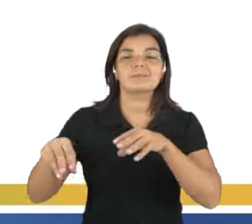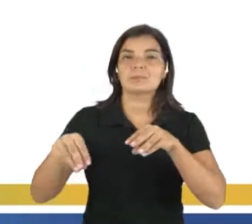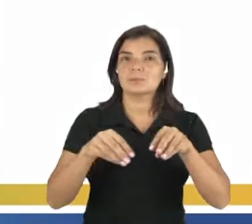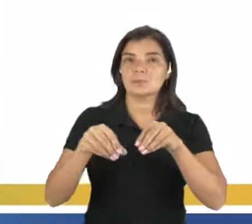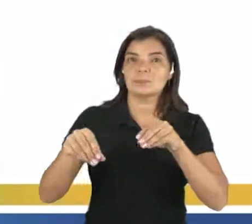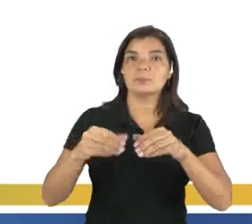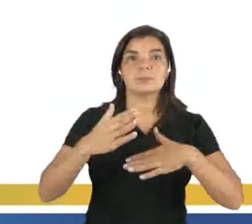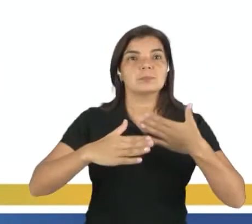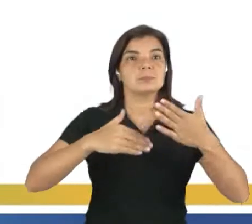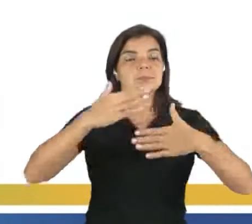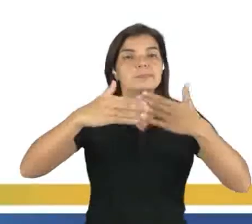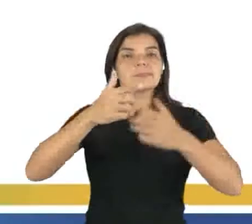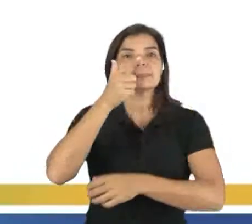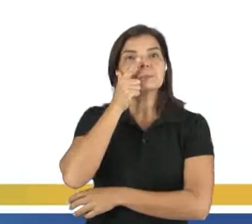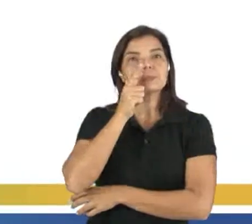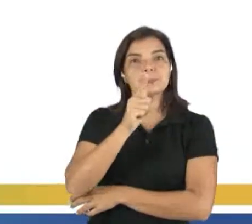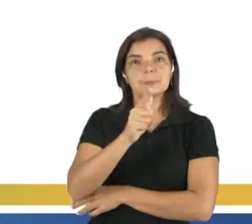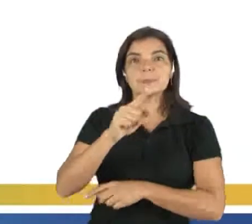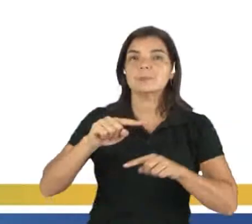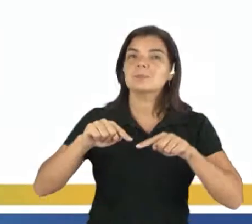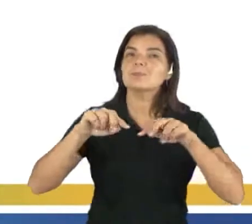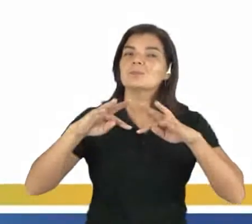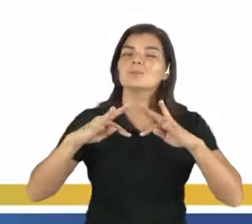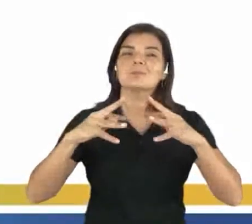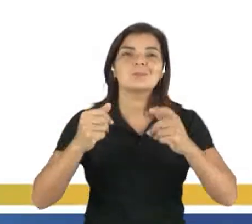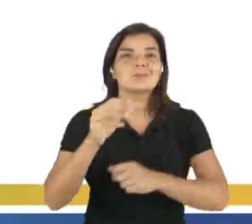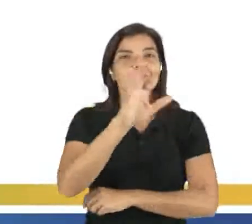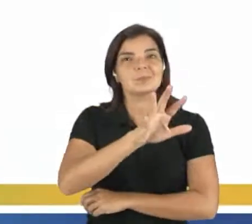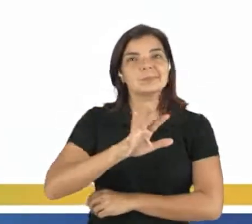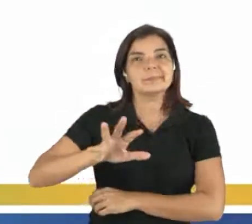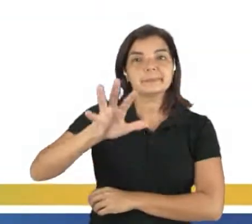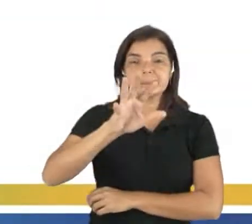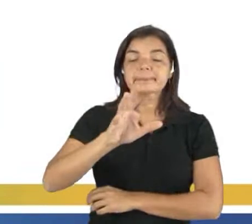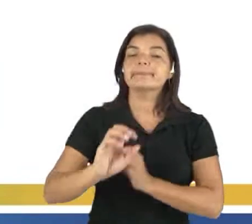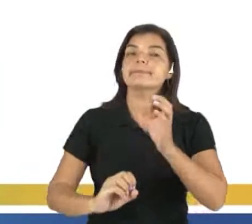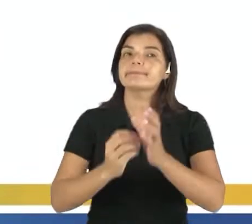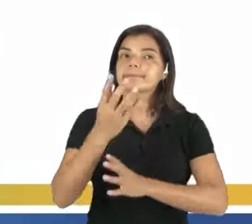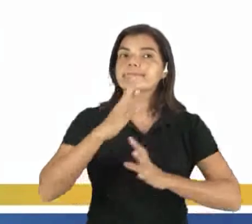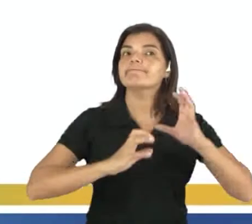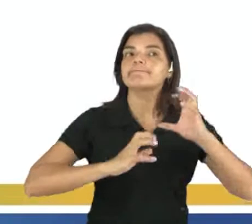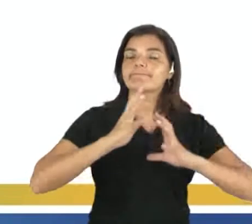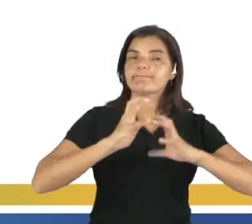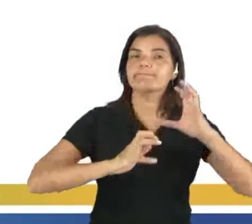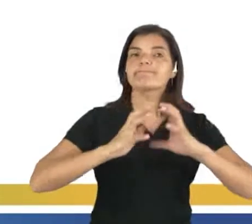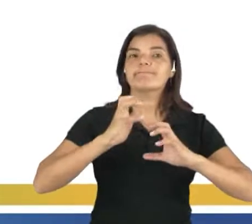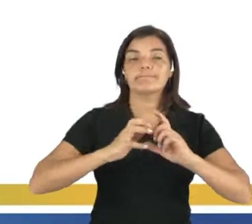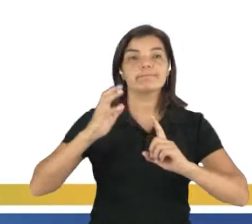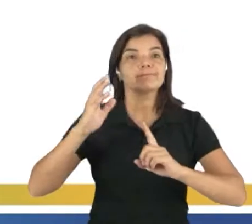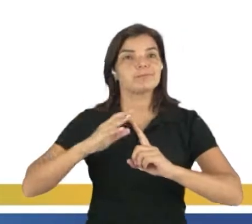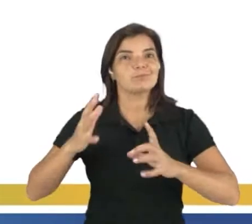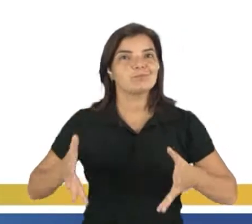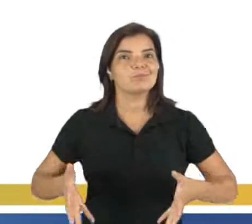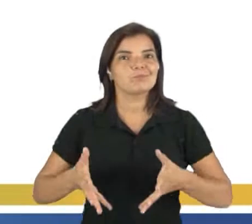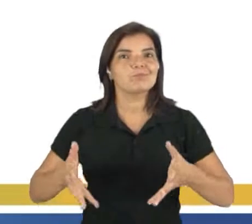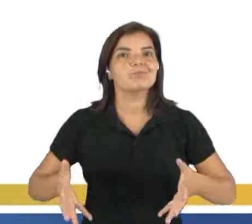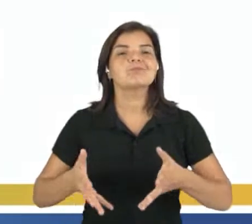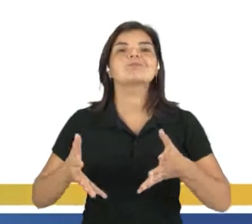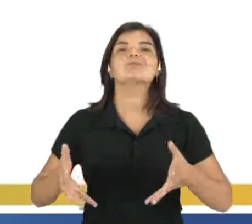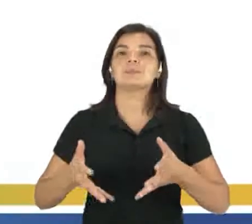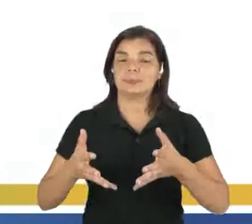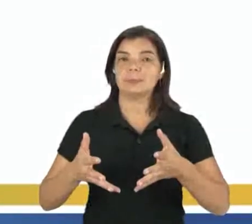terra, relativos avanços foram conquistados, mas por toda a região ainda ocorrem conflitos